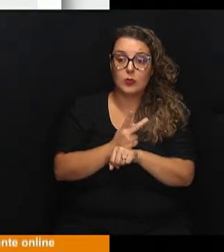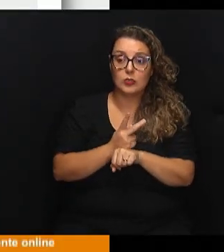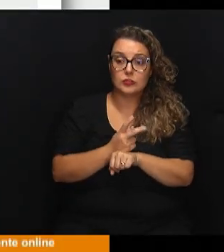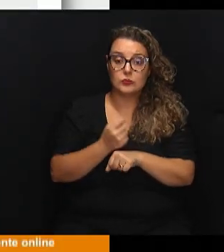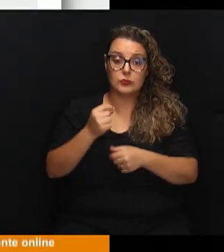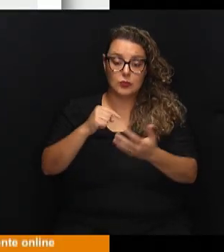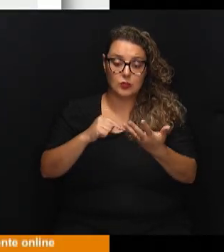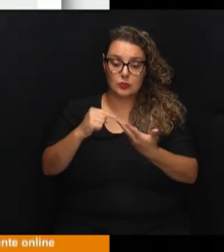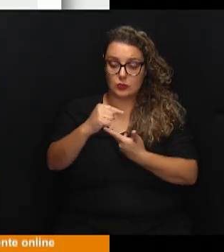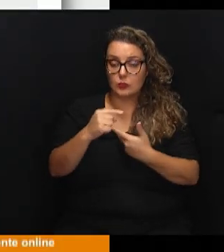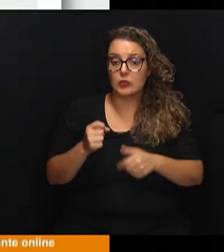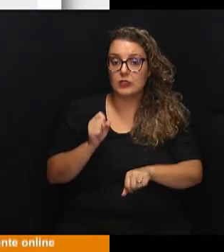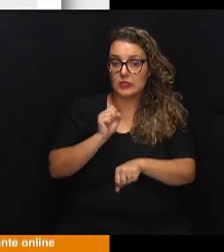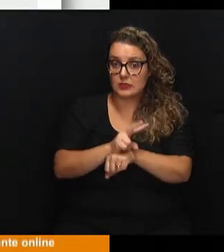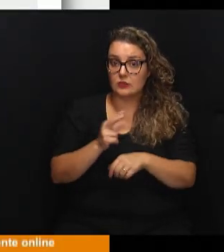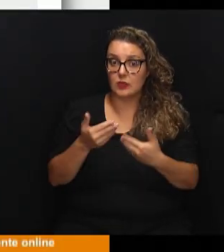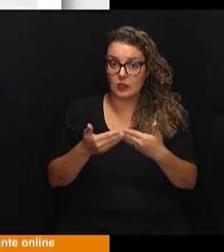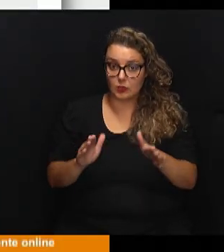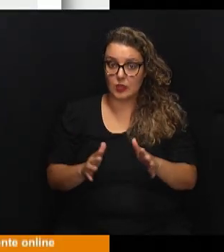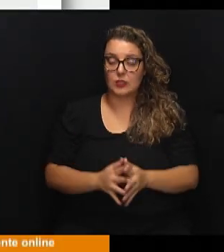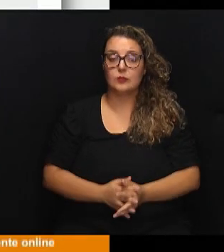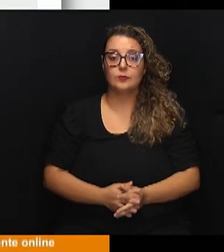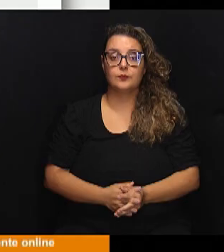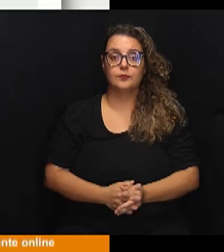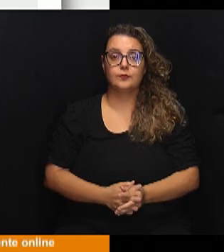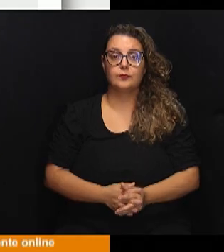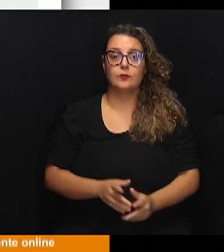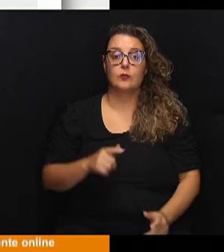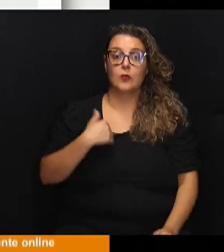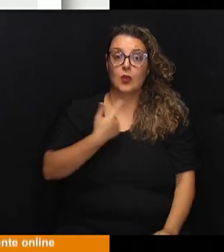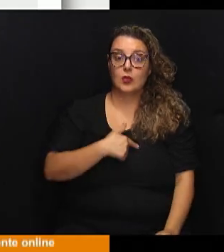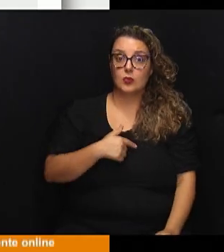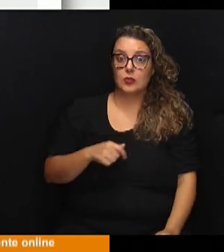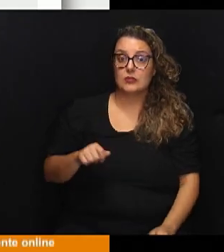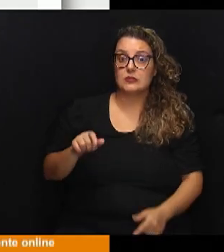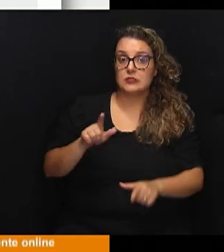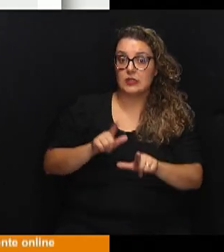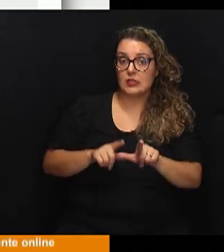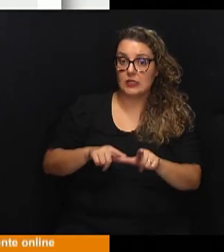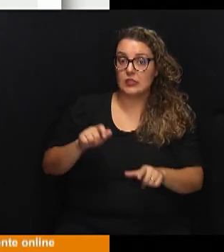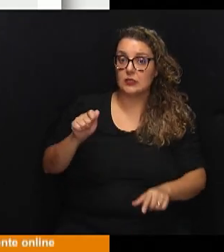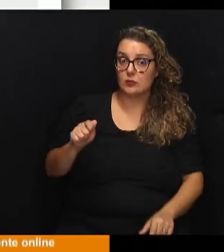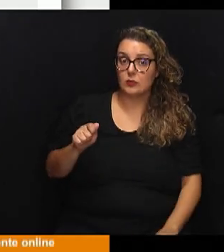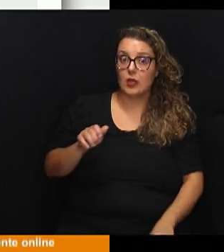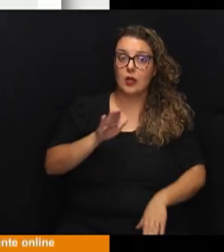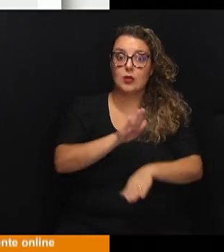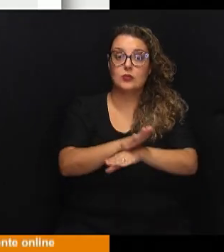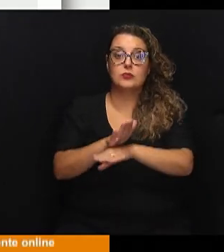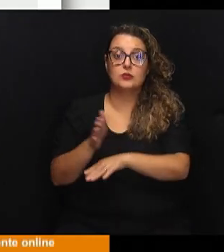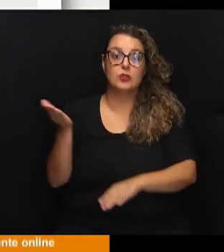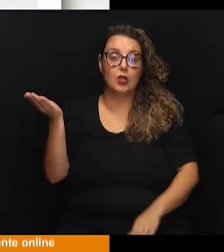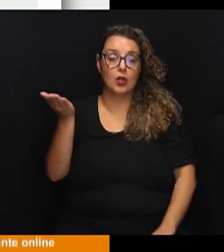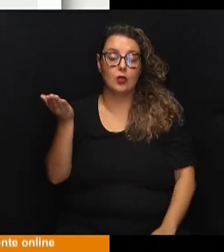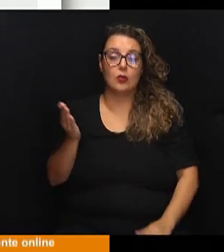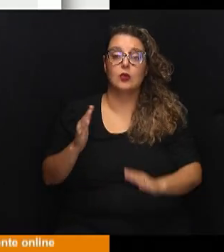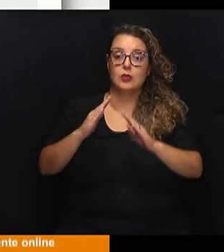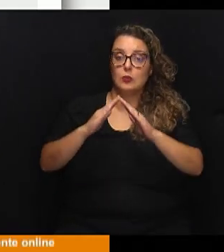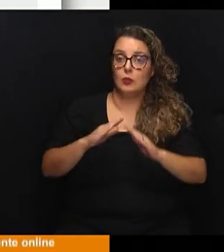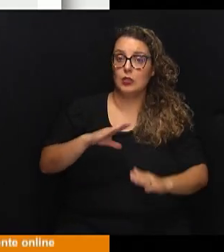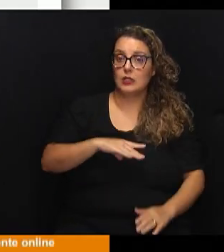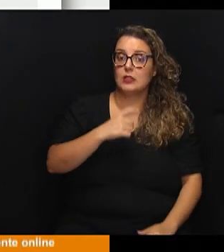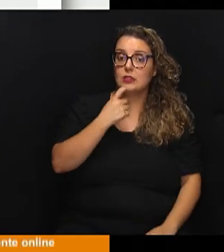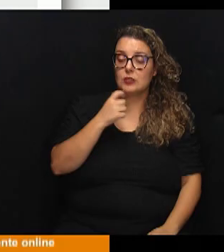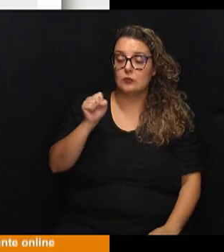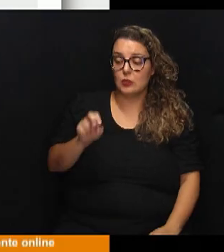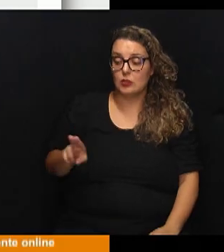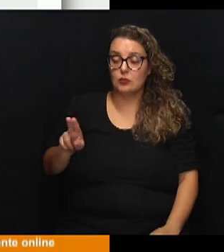dessas vagas que estão disponíveis. Olha, ainda nós estamos na letra A, auxiliar de garçom. Morador de Campinas, Sumaré